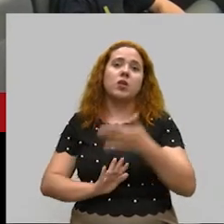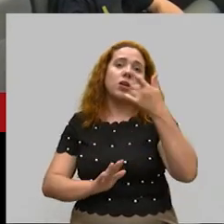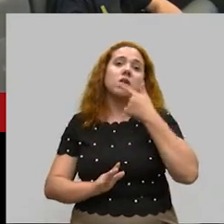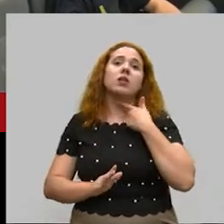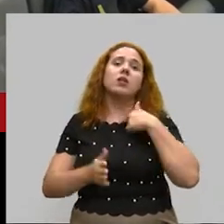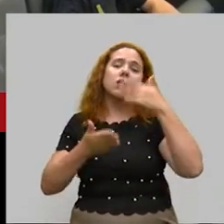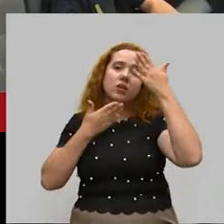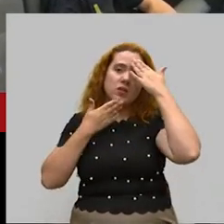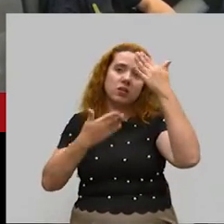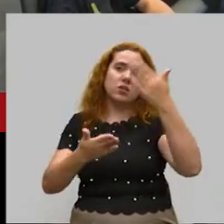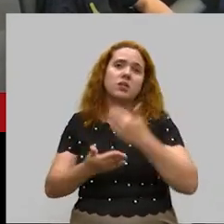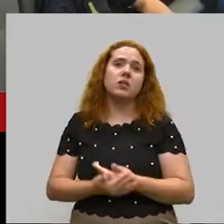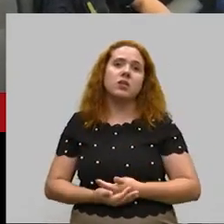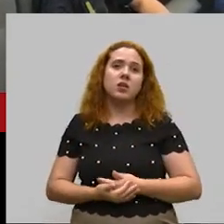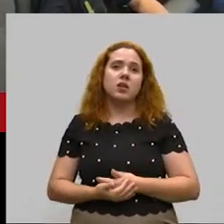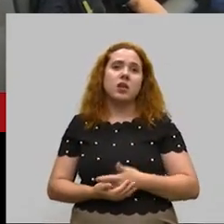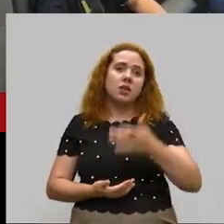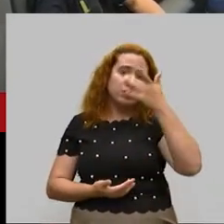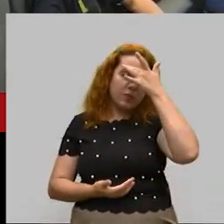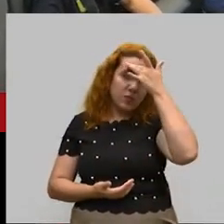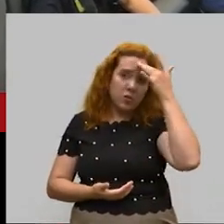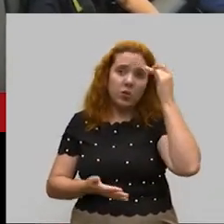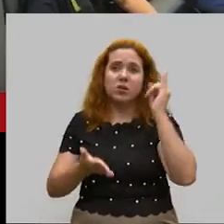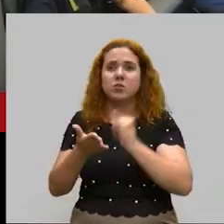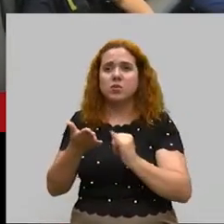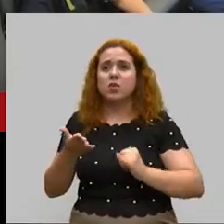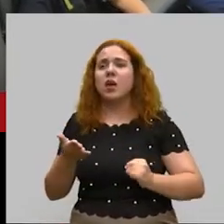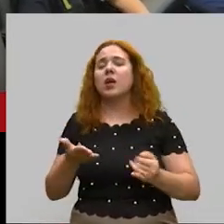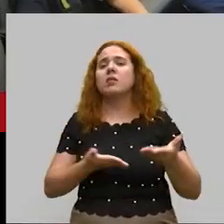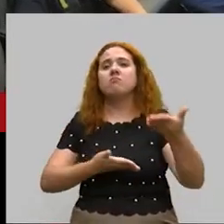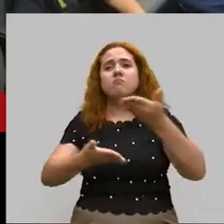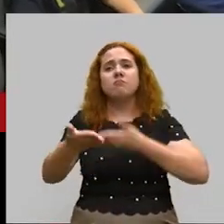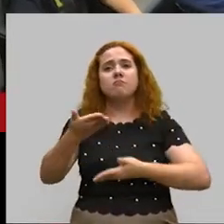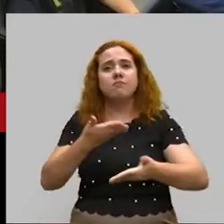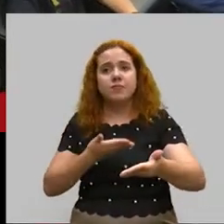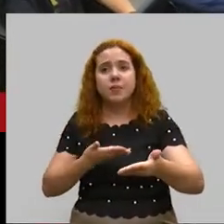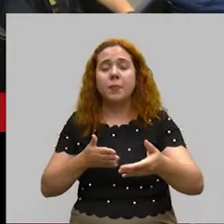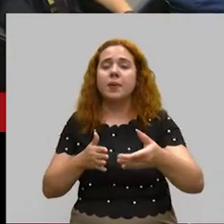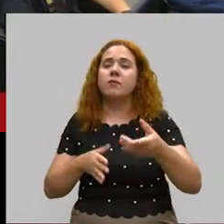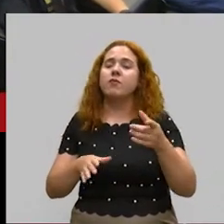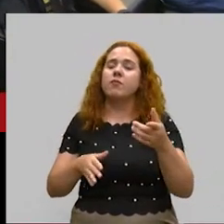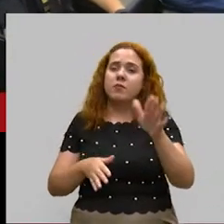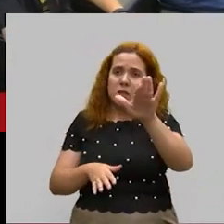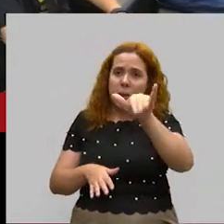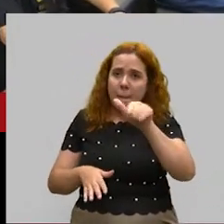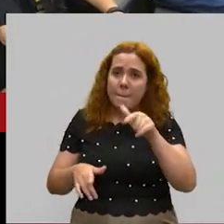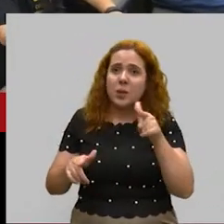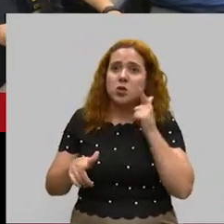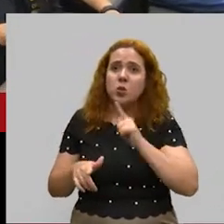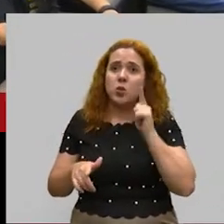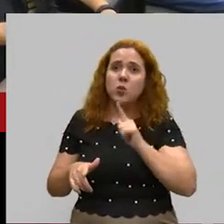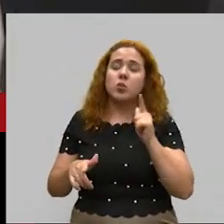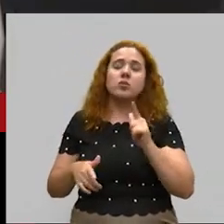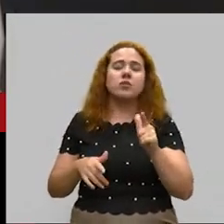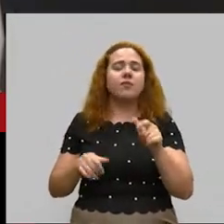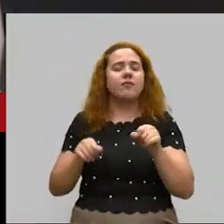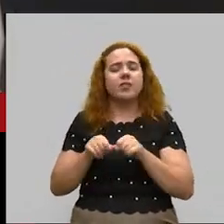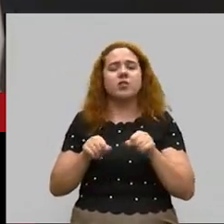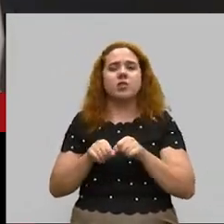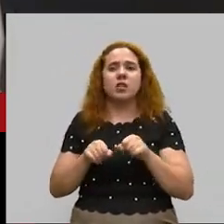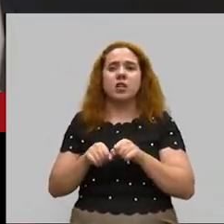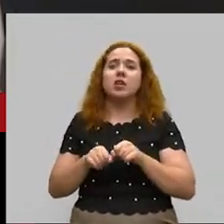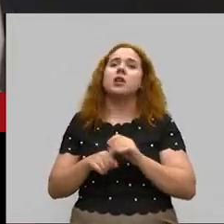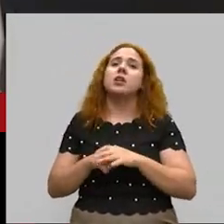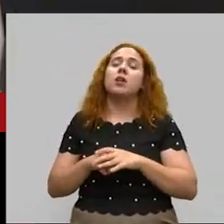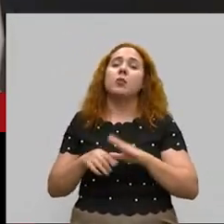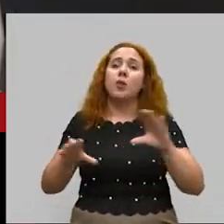muito a vocês as entidades parceiros serão chamados para construir tudo porque a gente faz de forma